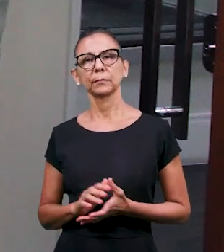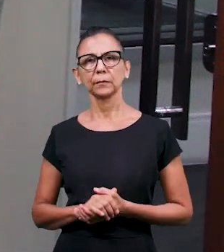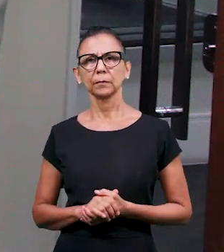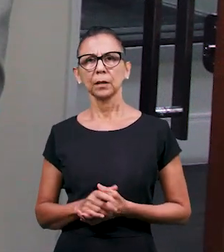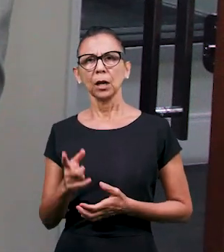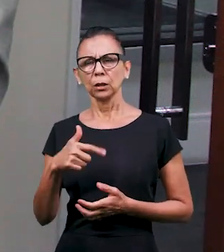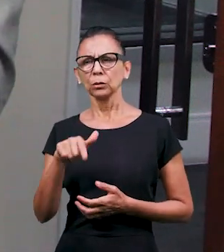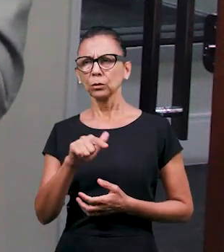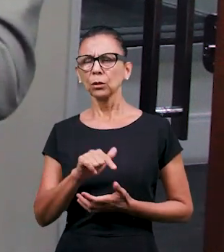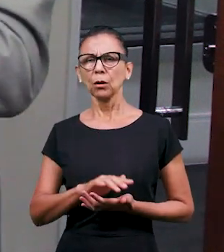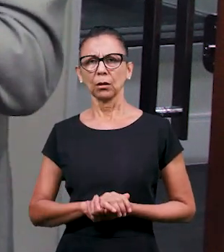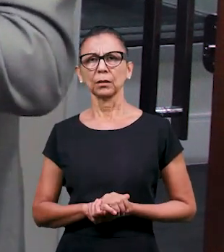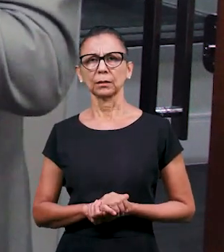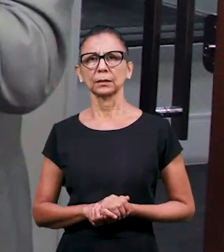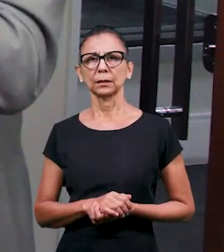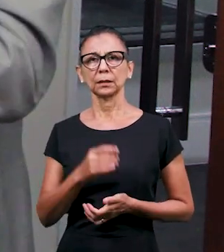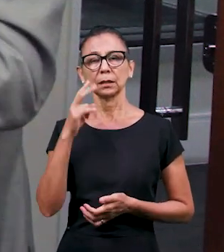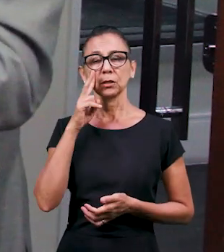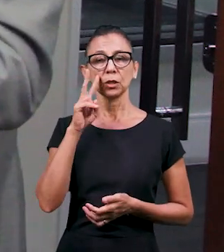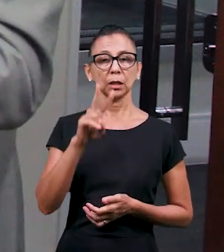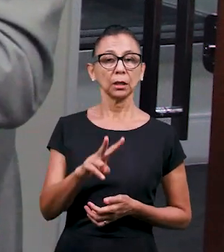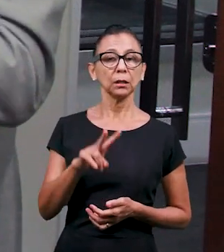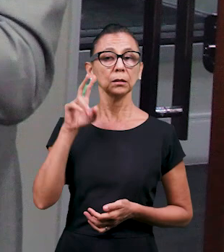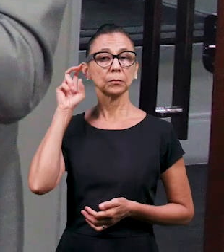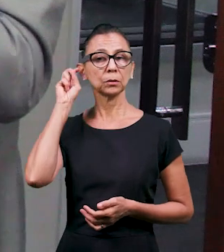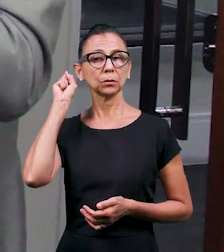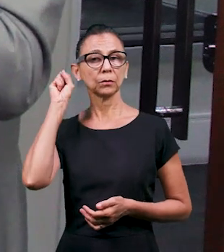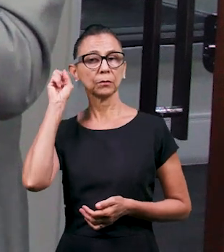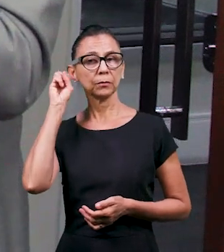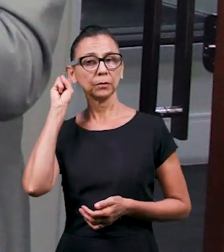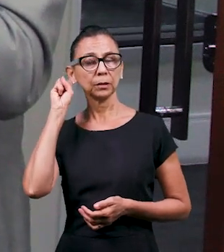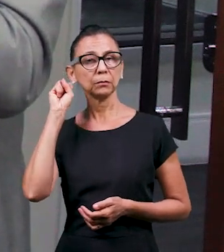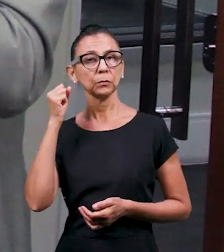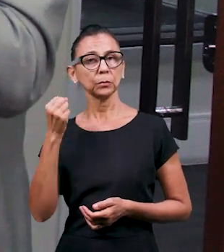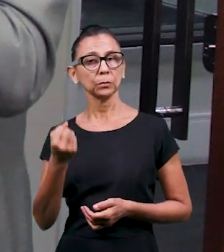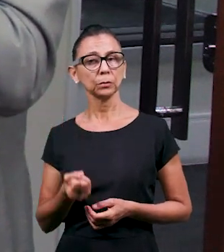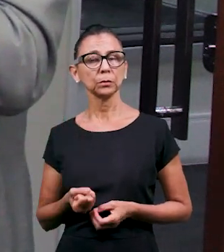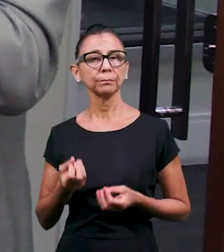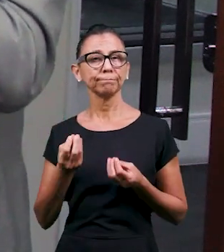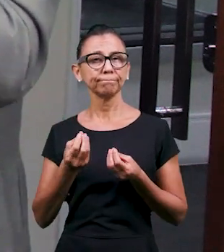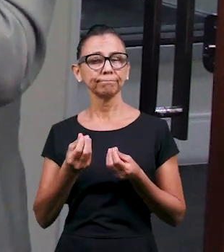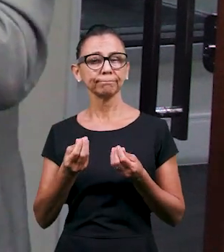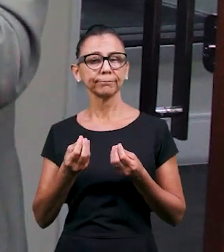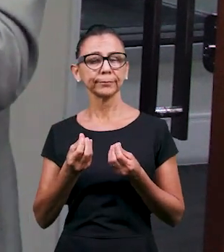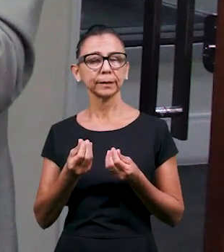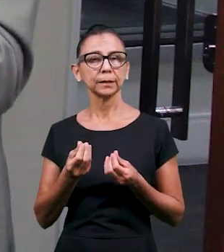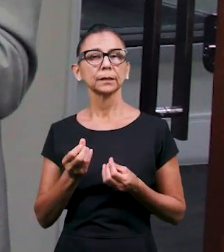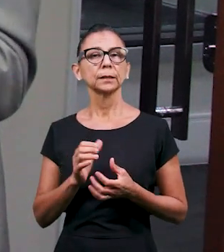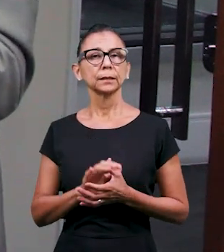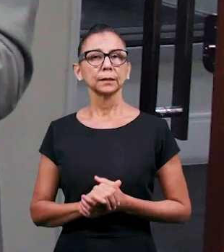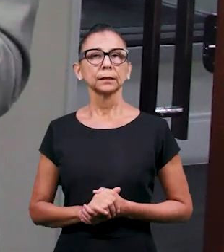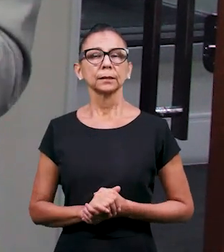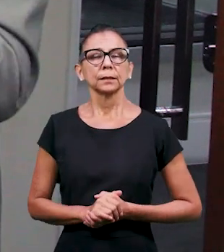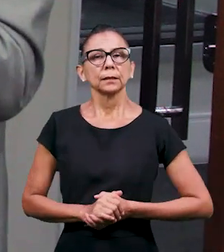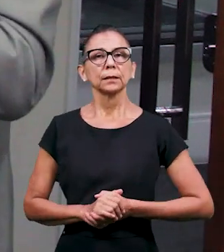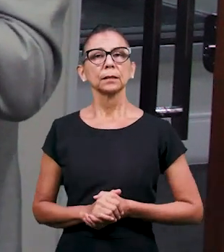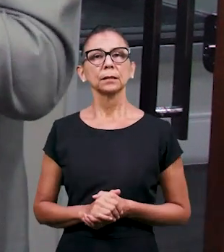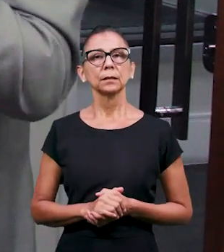nós ouvintes, nós que enxergamos, é uma situação que demanda um cuidado todo especial,